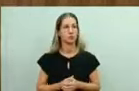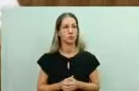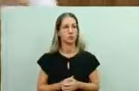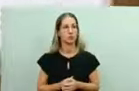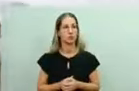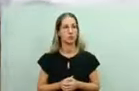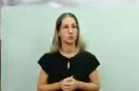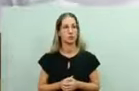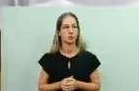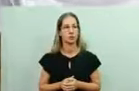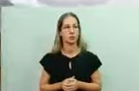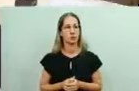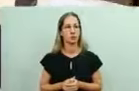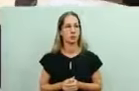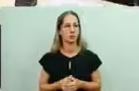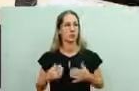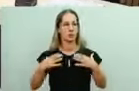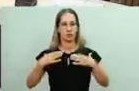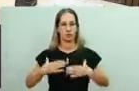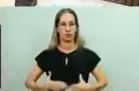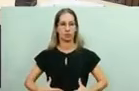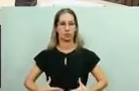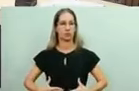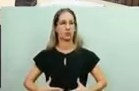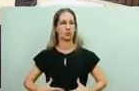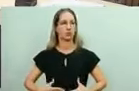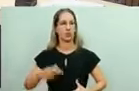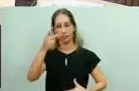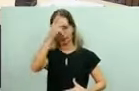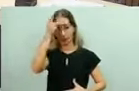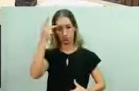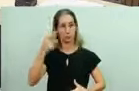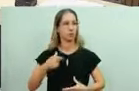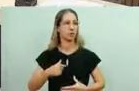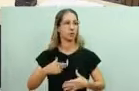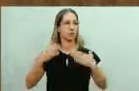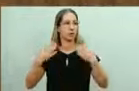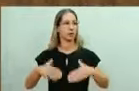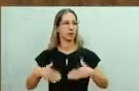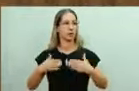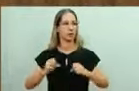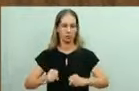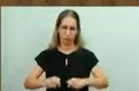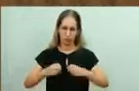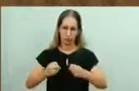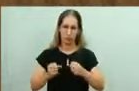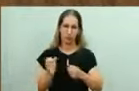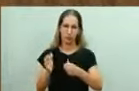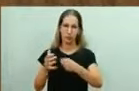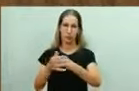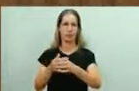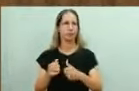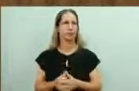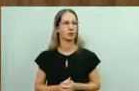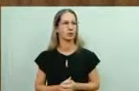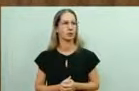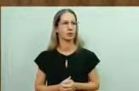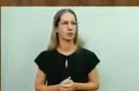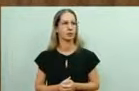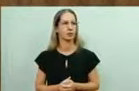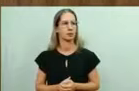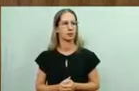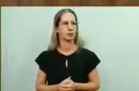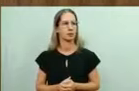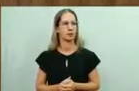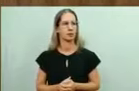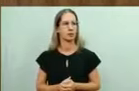um capote, tem um ser humano. Um ser humano que lutou nessa pandemia, que